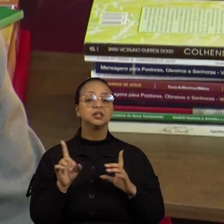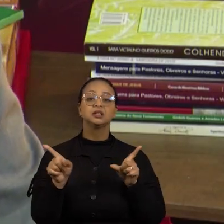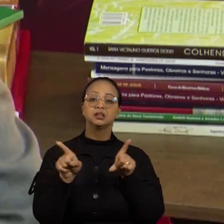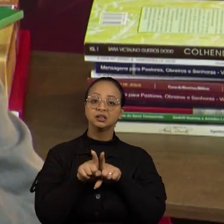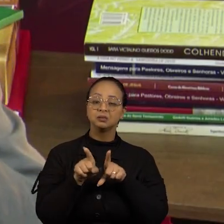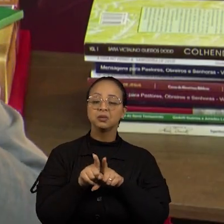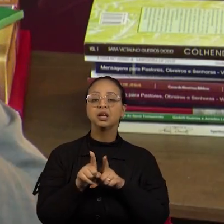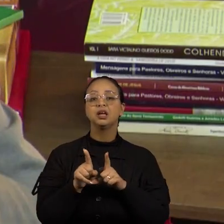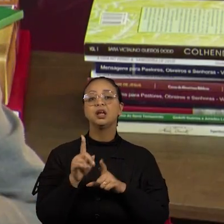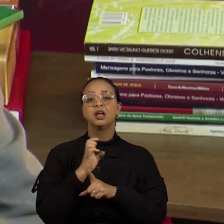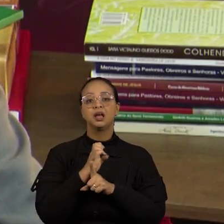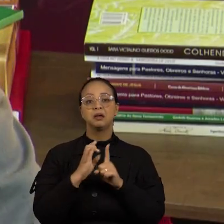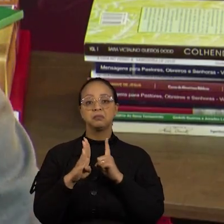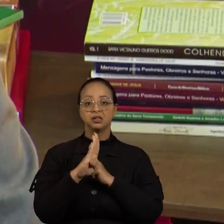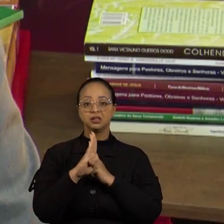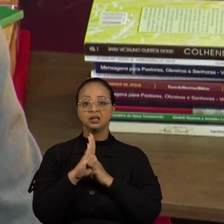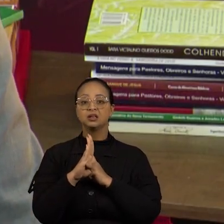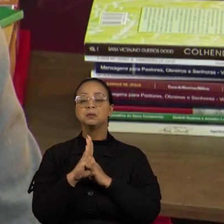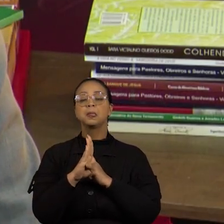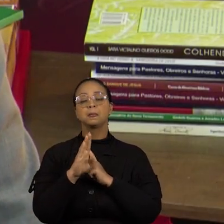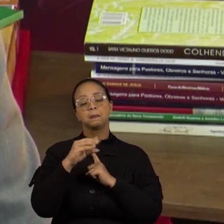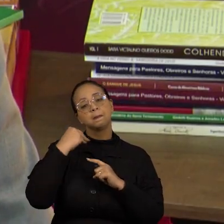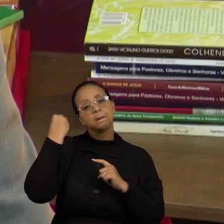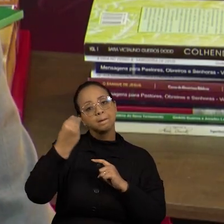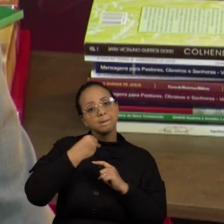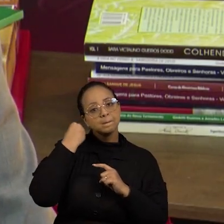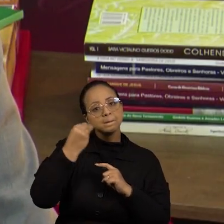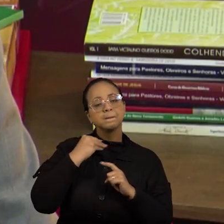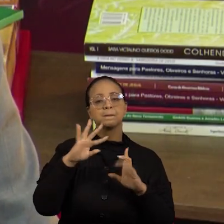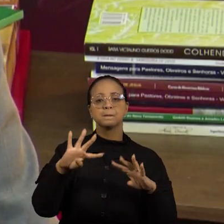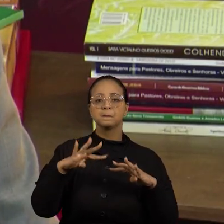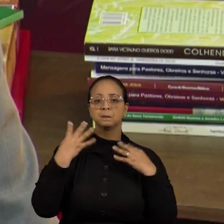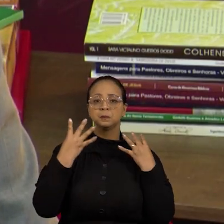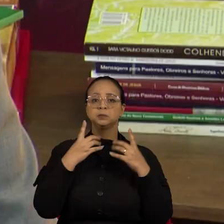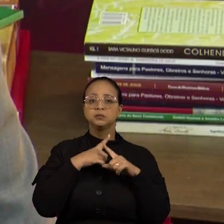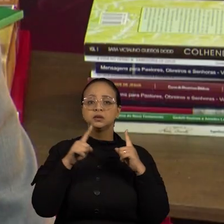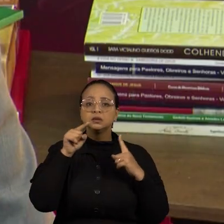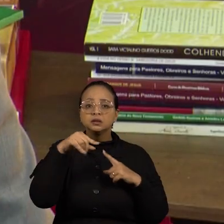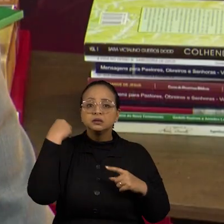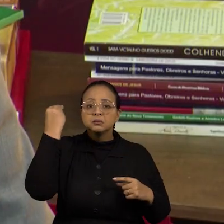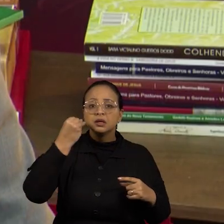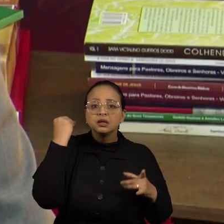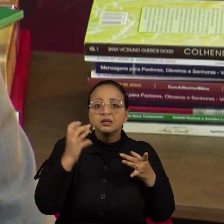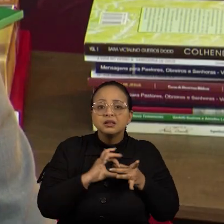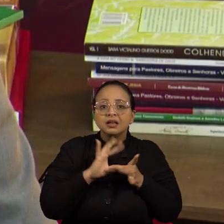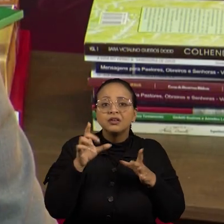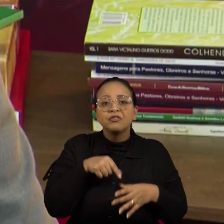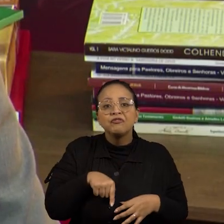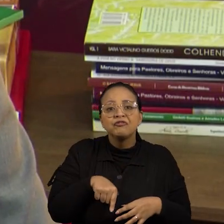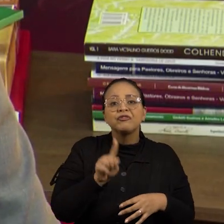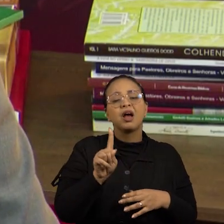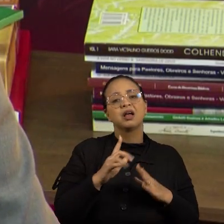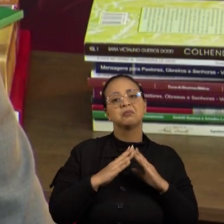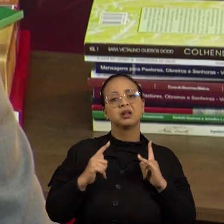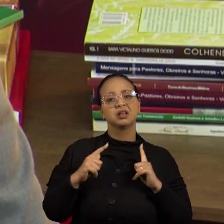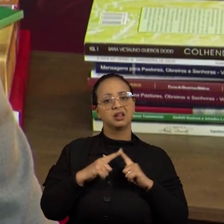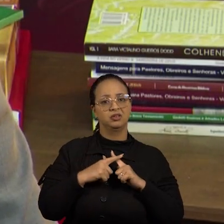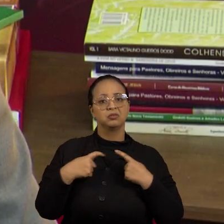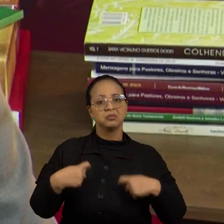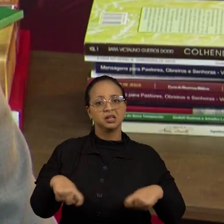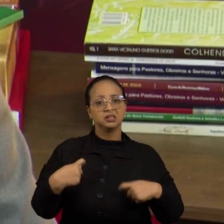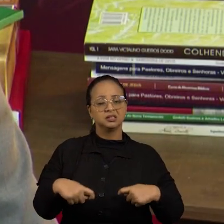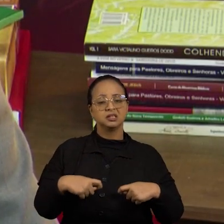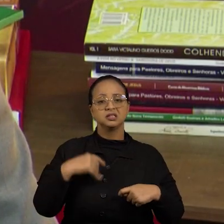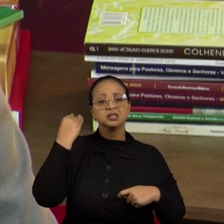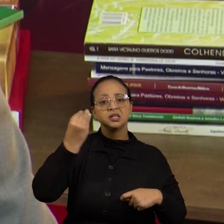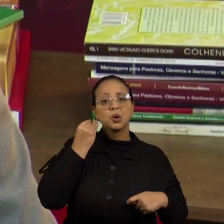escola bíblica que você às vezes participa pelo nosso canal, mas você pode também ir à casa de Deus. Sim. Mas com o intuito